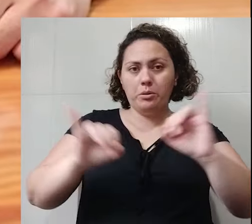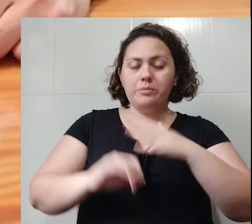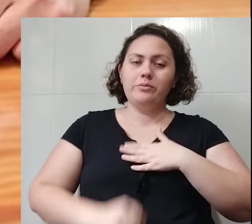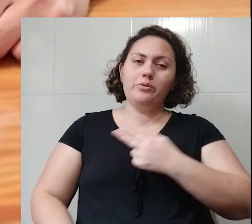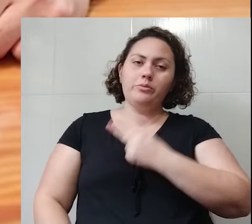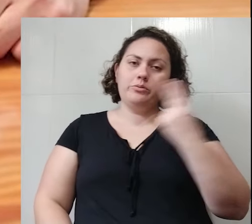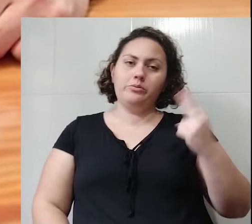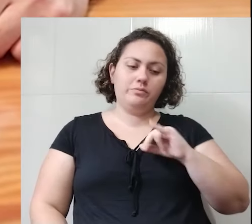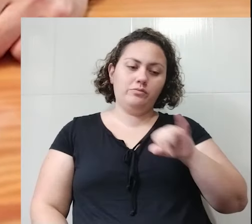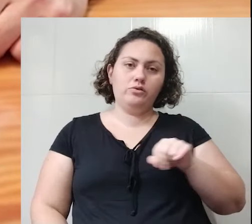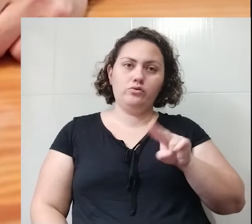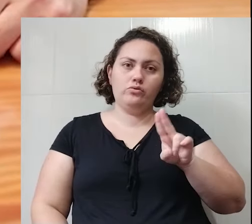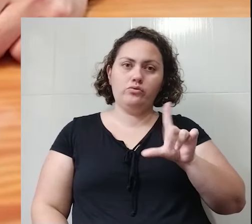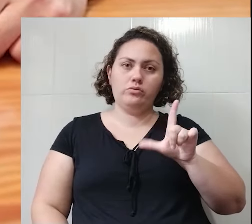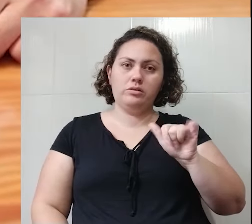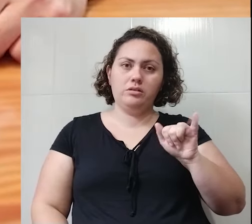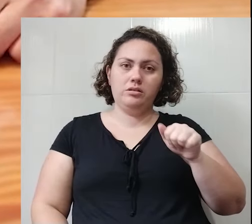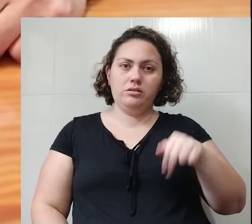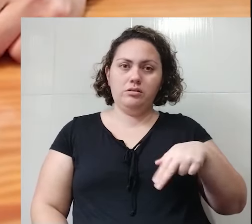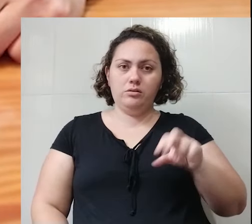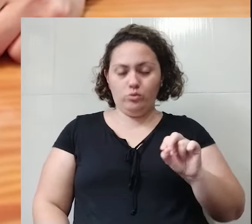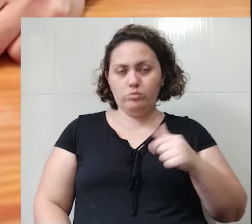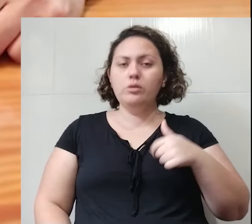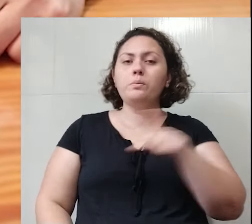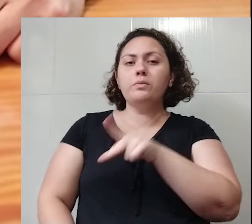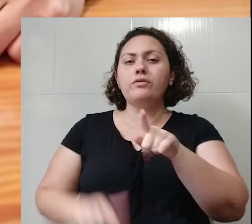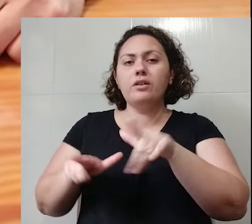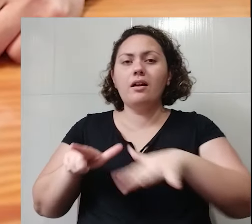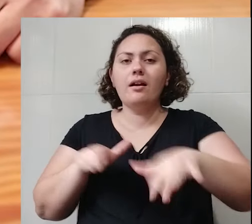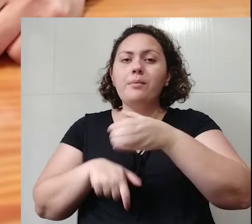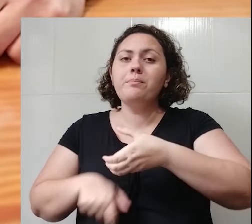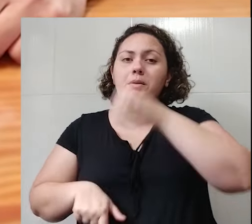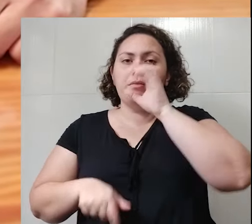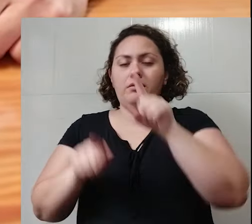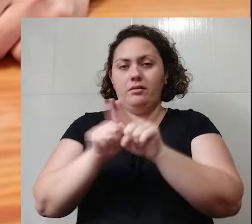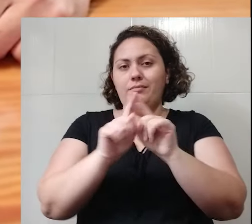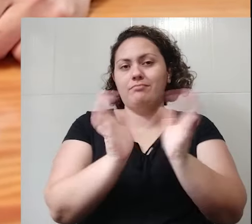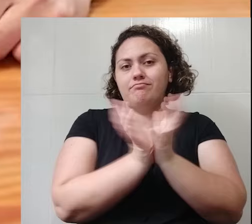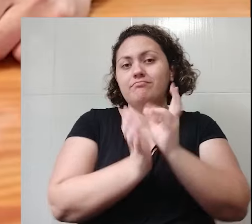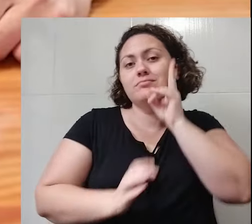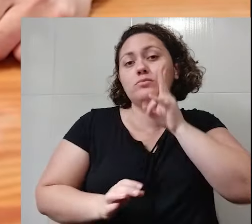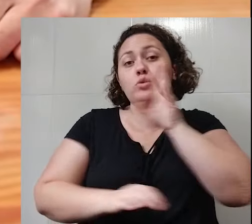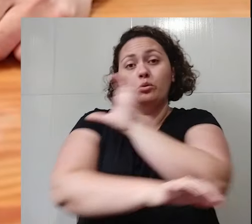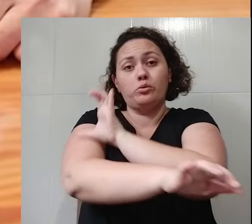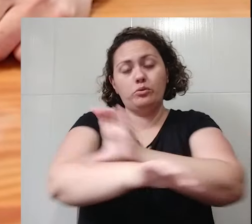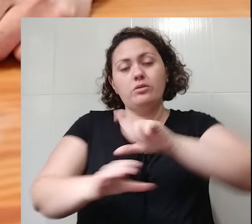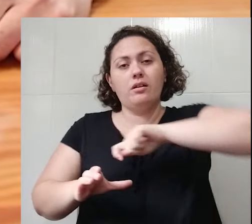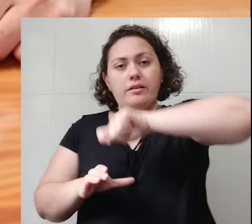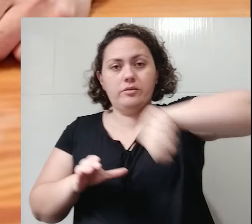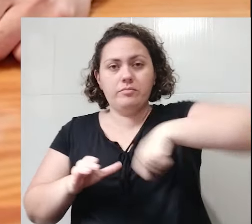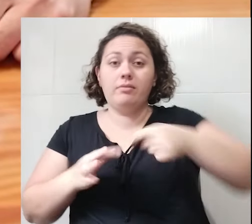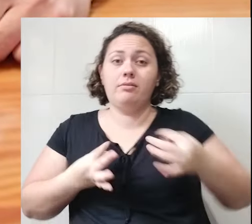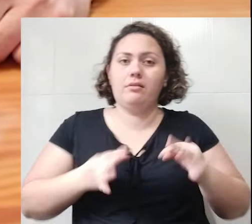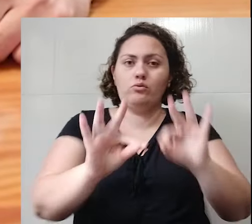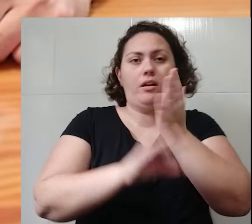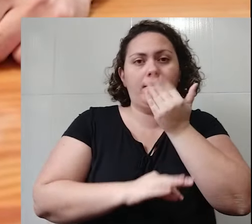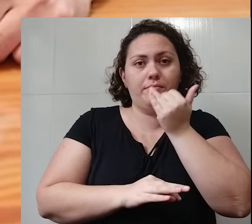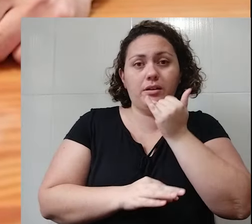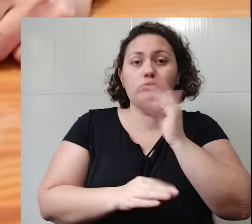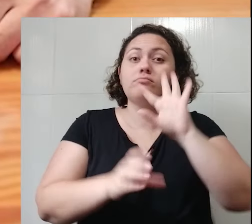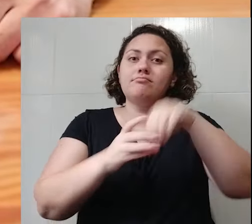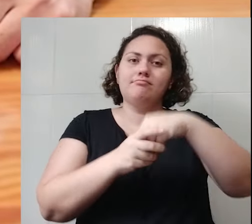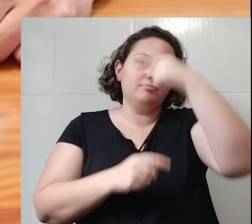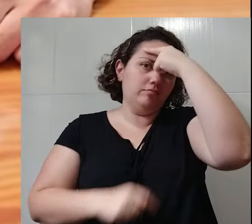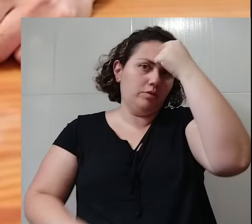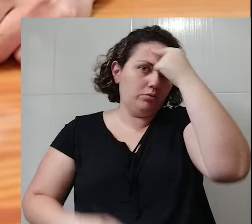Oi pessoal, eu sou Juliano Garavaglia, professor da área de bebidas e enologia dos cursos de gastronomia e tecnologia de alimentos da